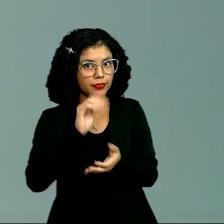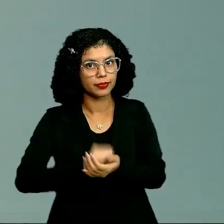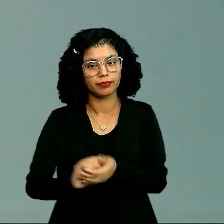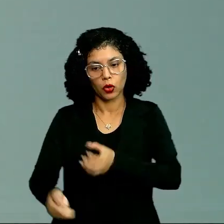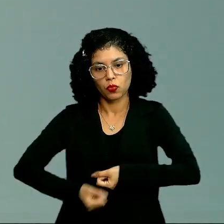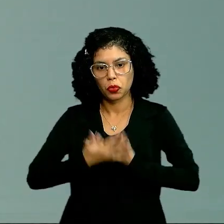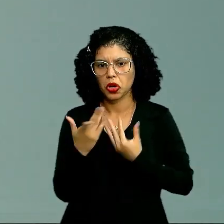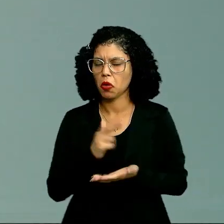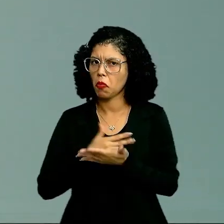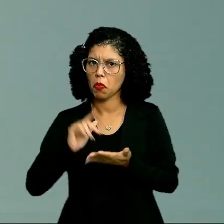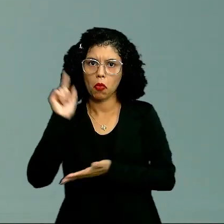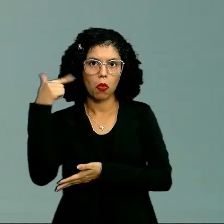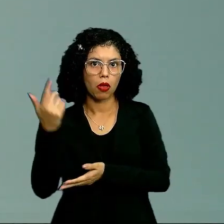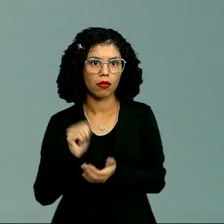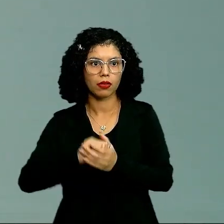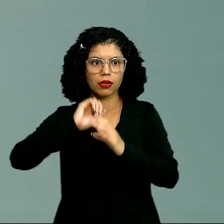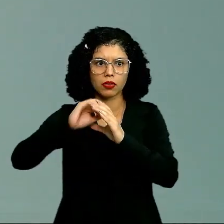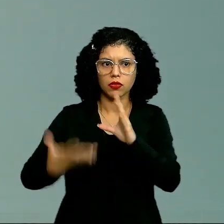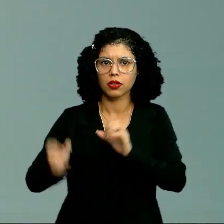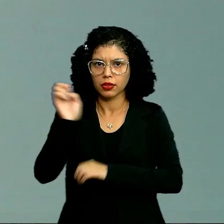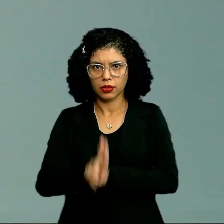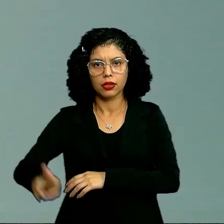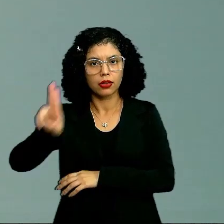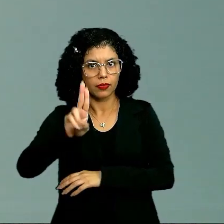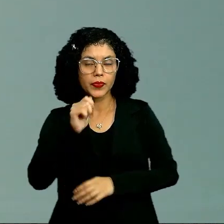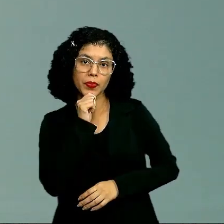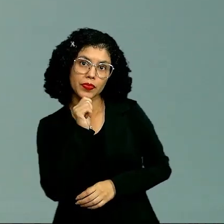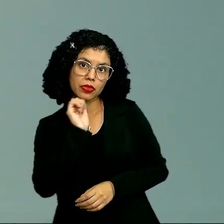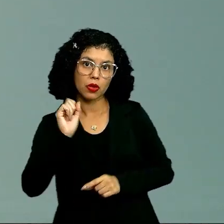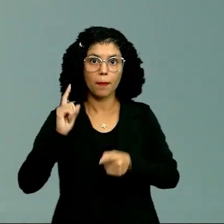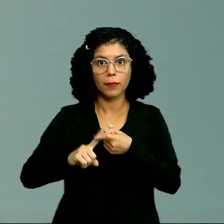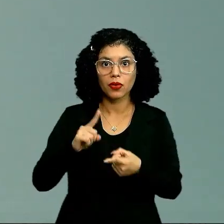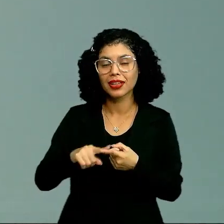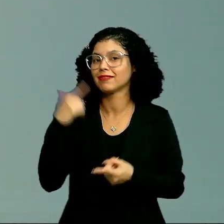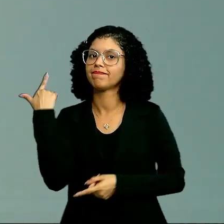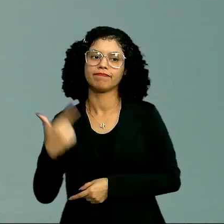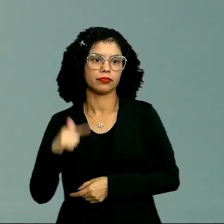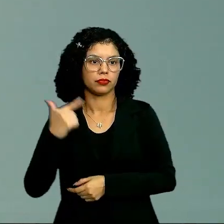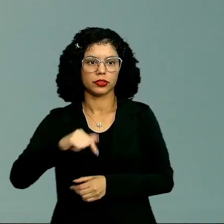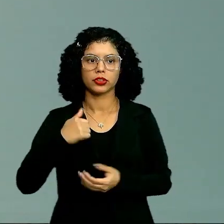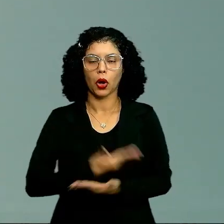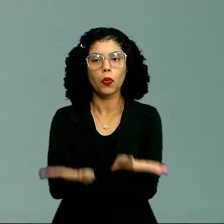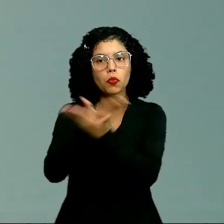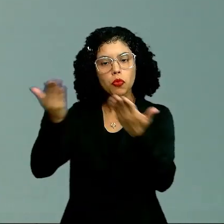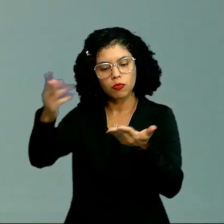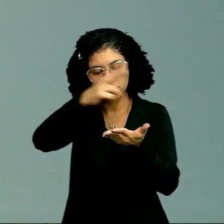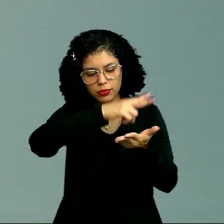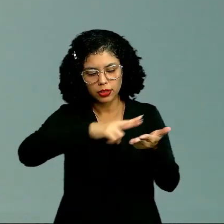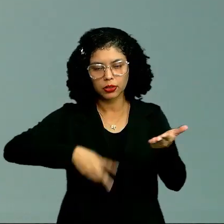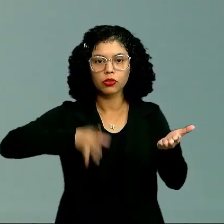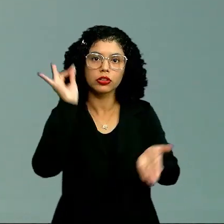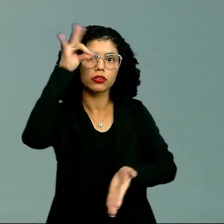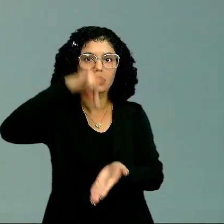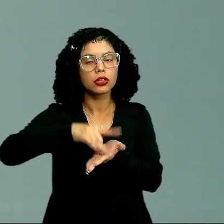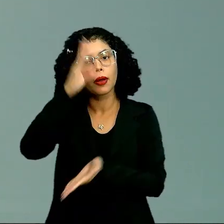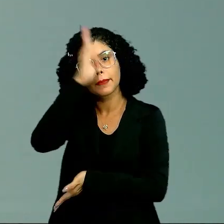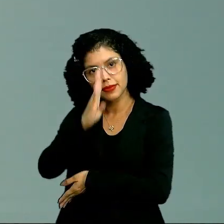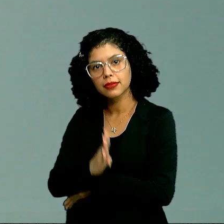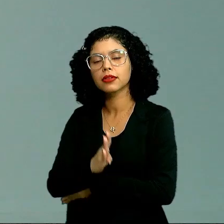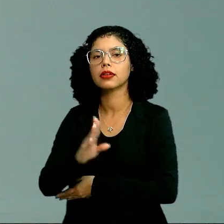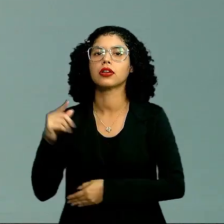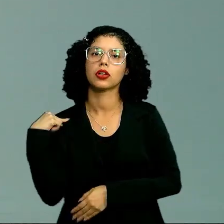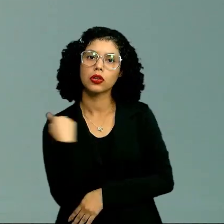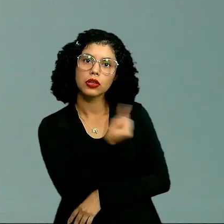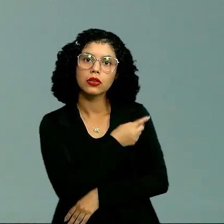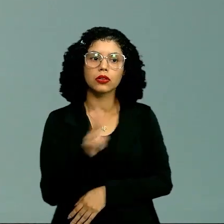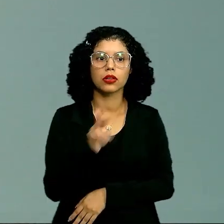aí um caráter muito europeu, então, ou porque eu não tenho um público leitor de fato brasileiro, que a gente